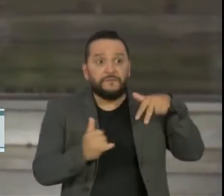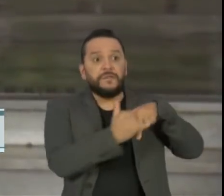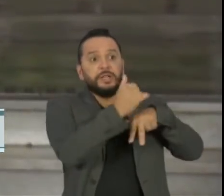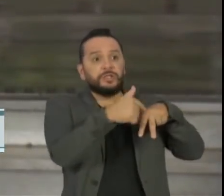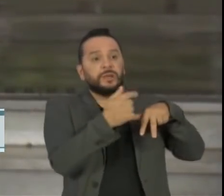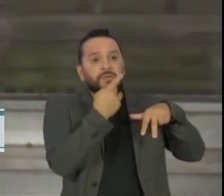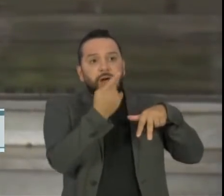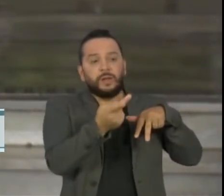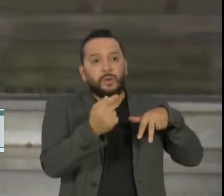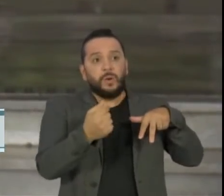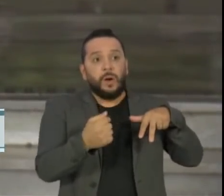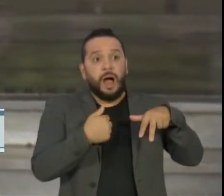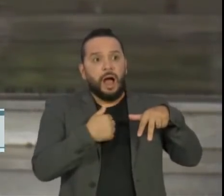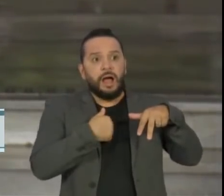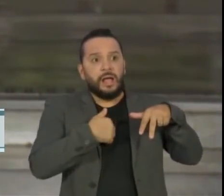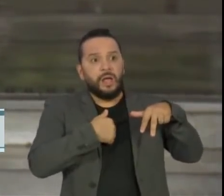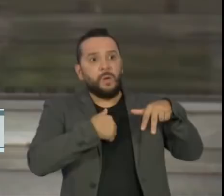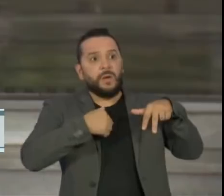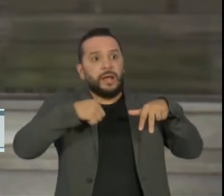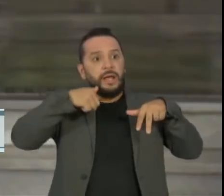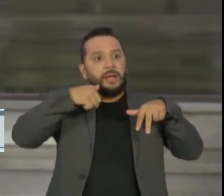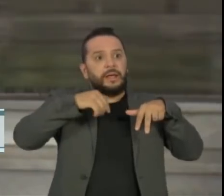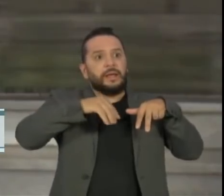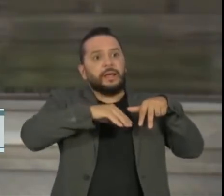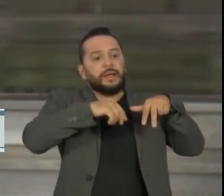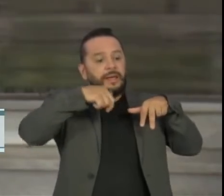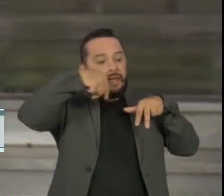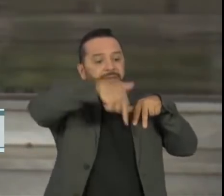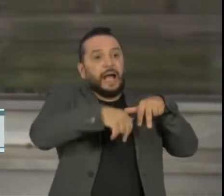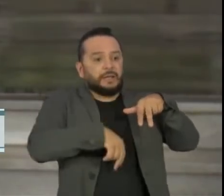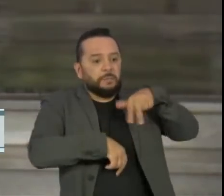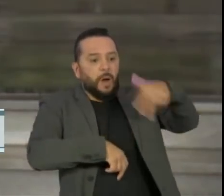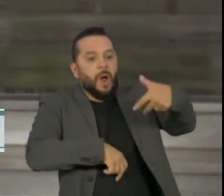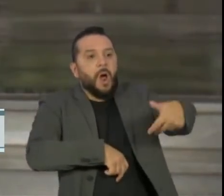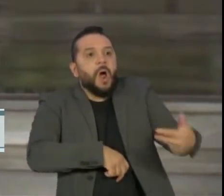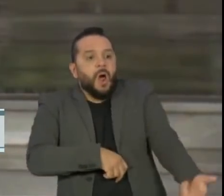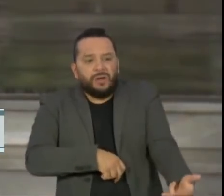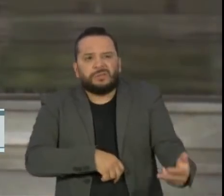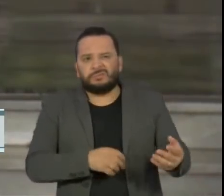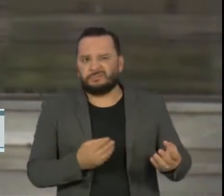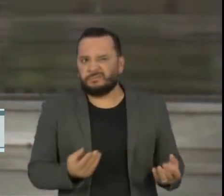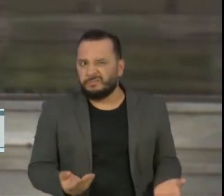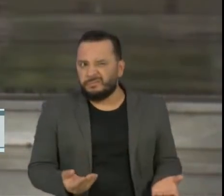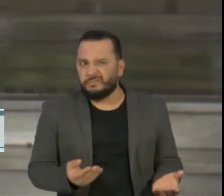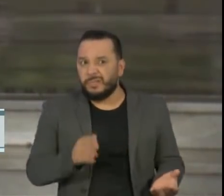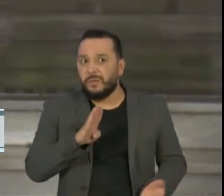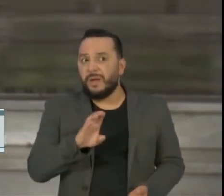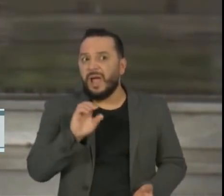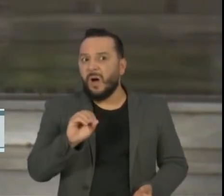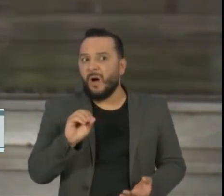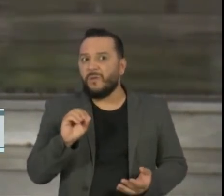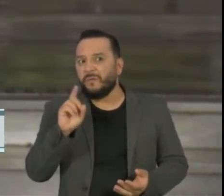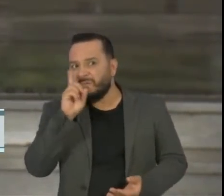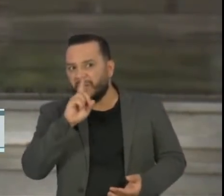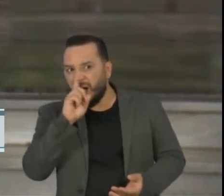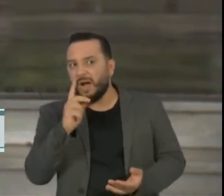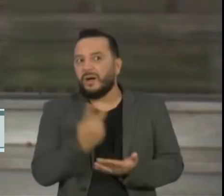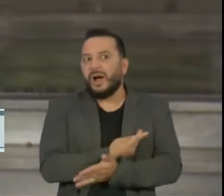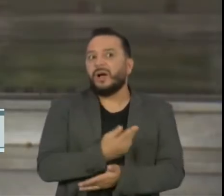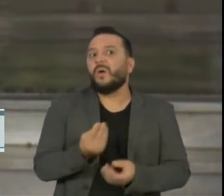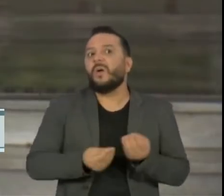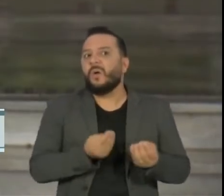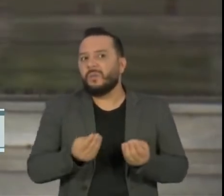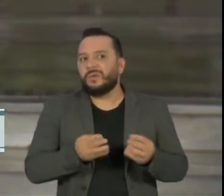que se feriu porque caiu de uma escada. Então, o quanto que esse boletim de ocorrência pode dificultar aí as próprias investigações? Obrigada.